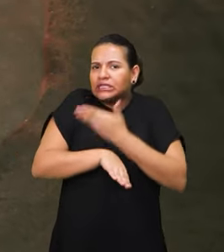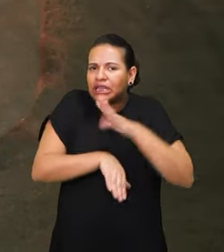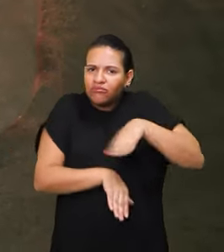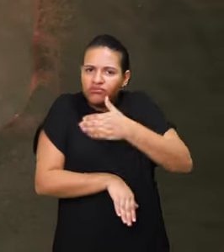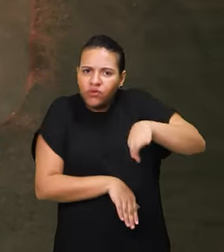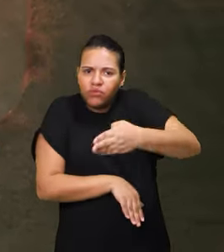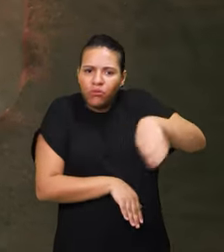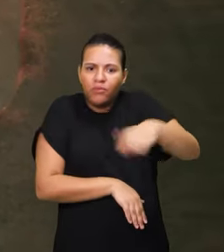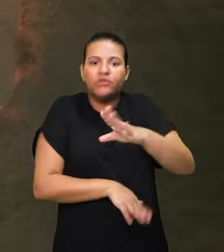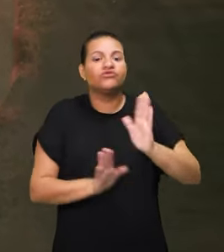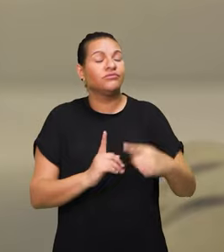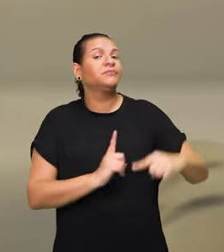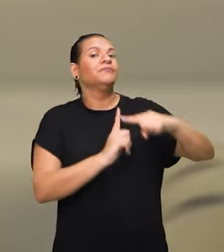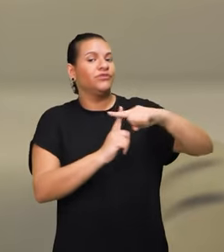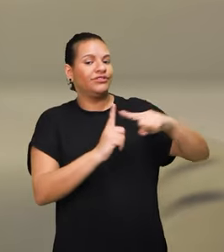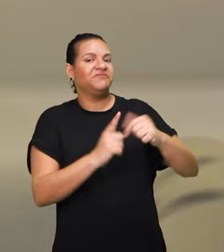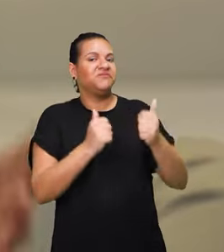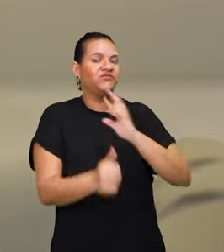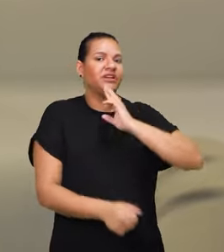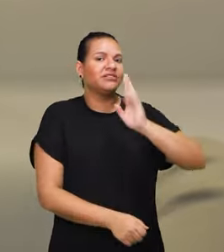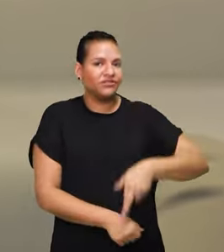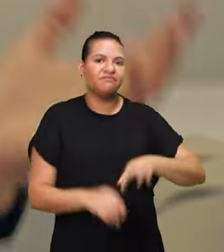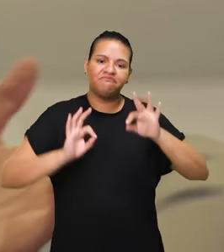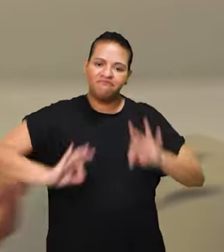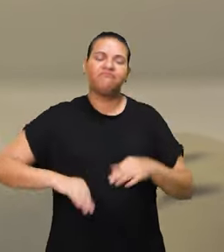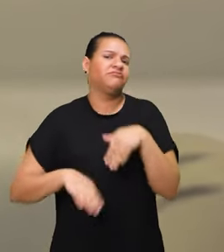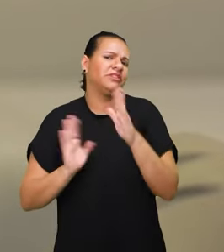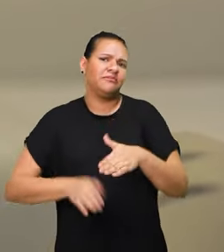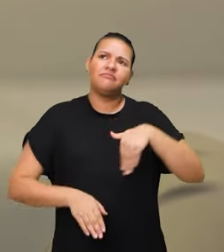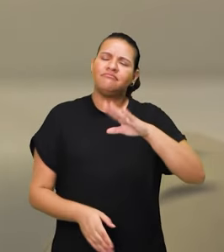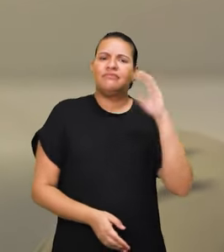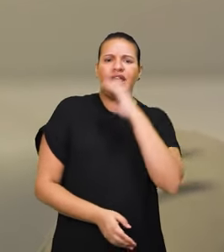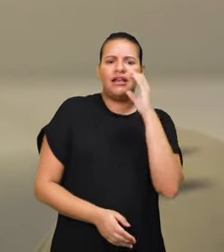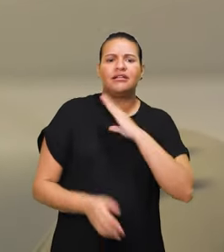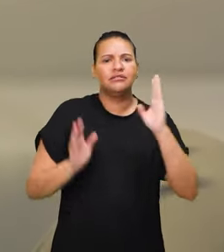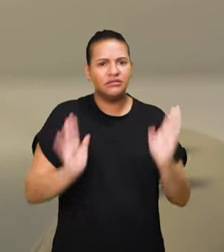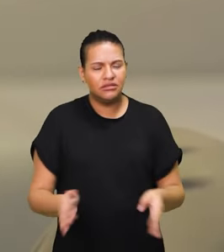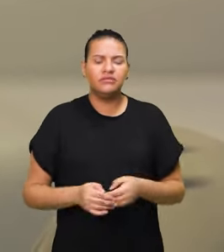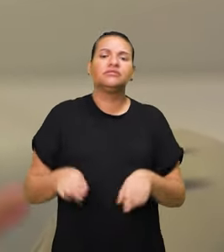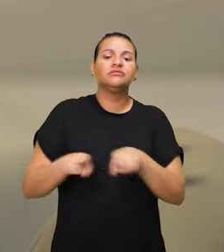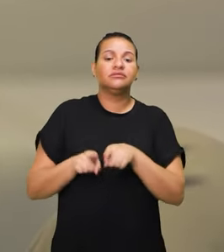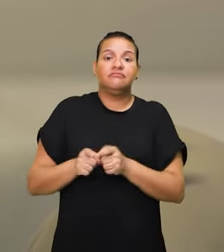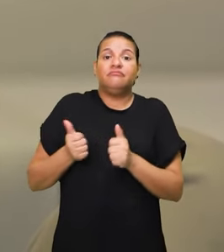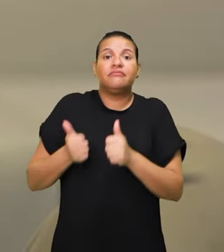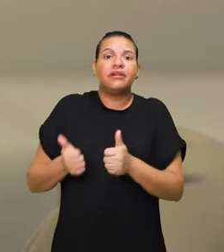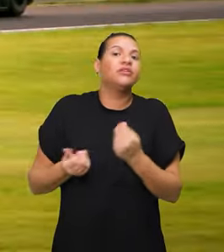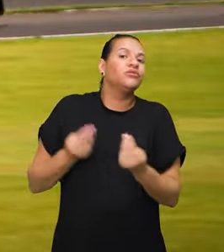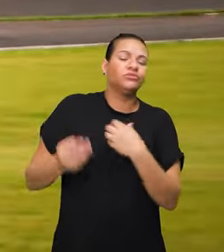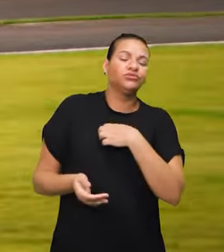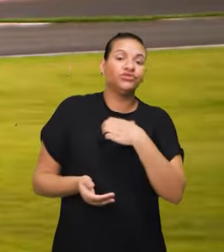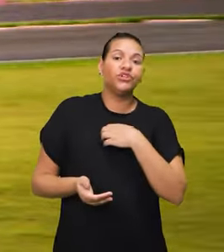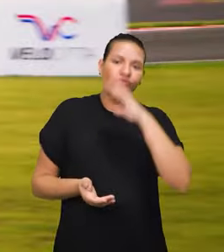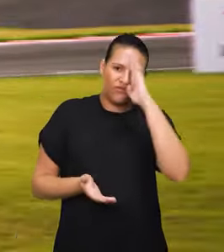resultados muito positivos né então o carro em todas as pistas que a gente foi a gente já foi mais rápido em todas as pistas de certa forma a confiabilidade foi super